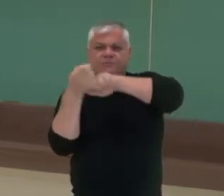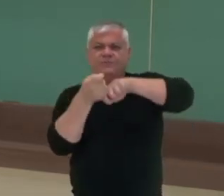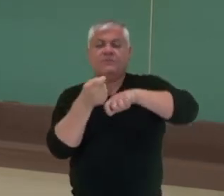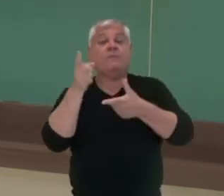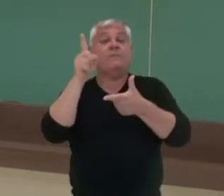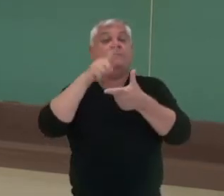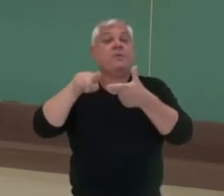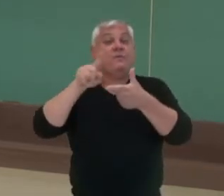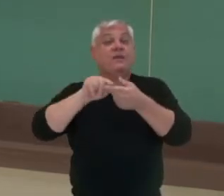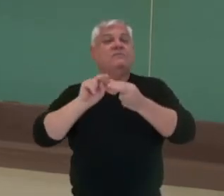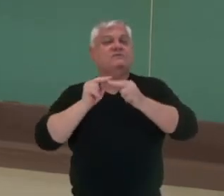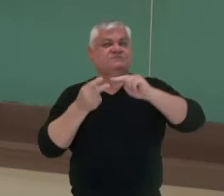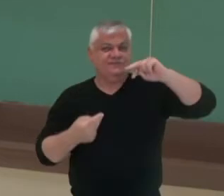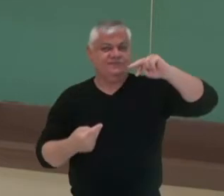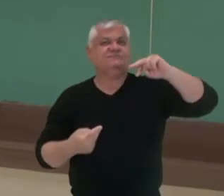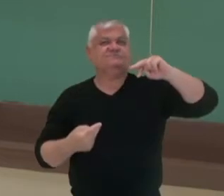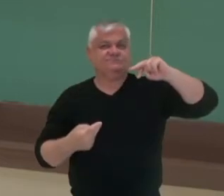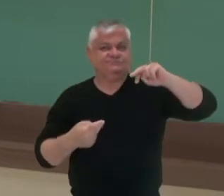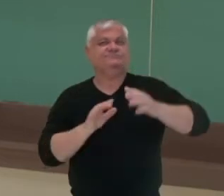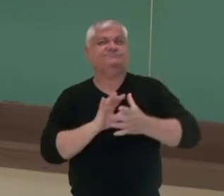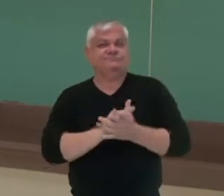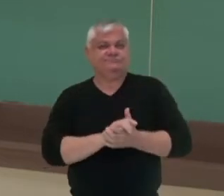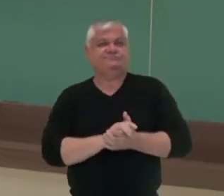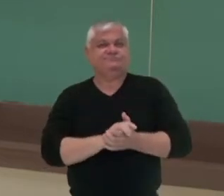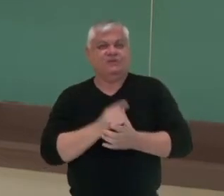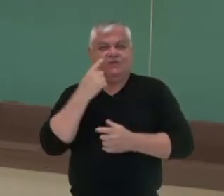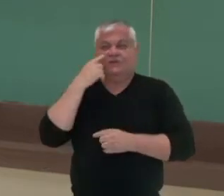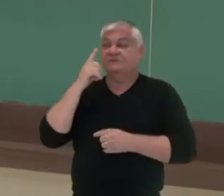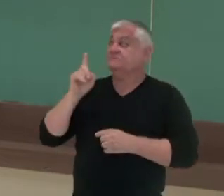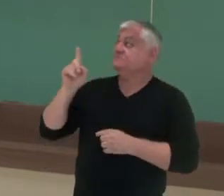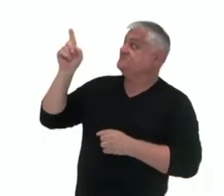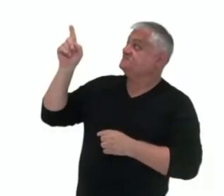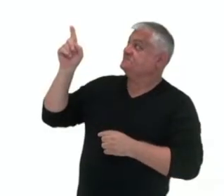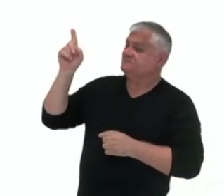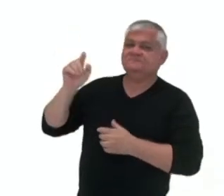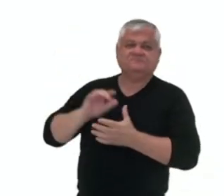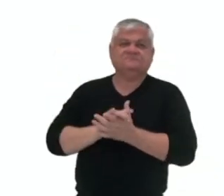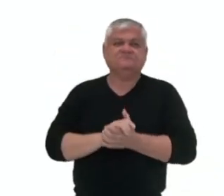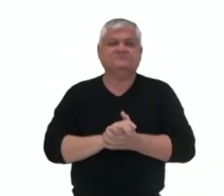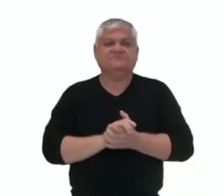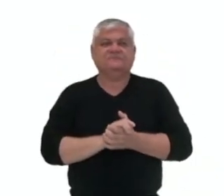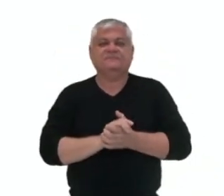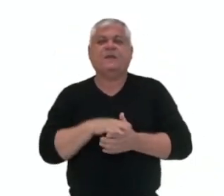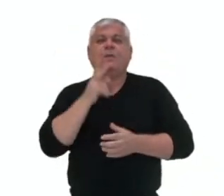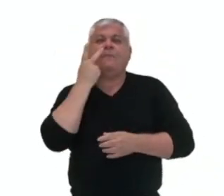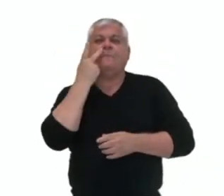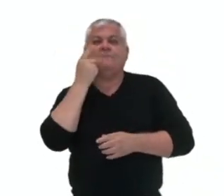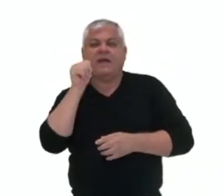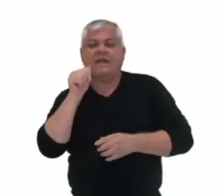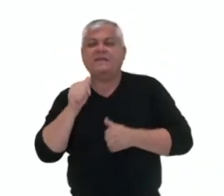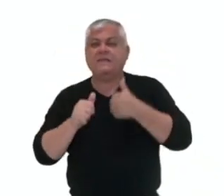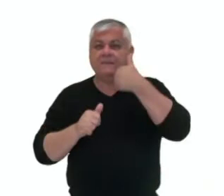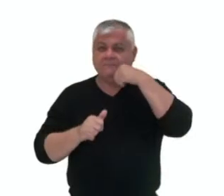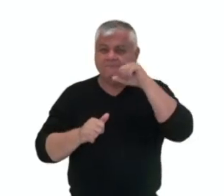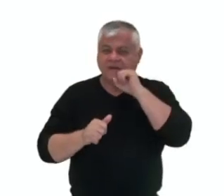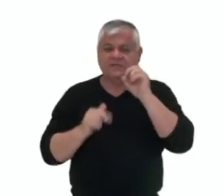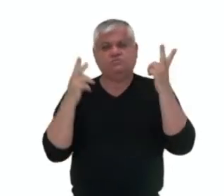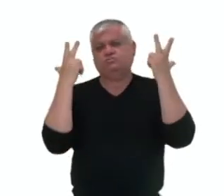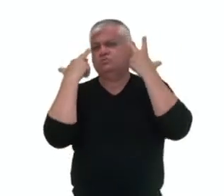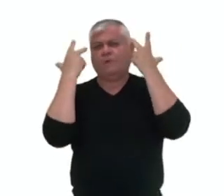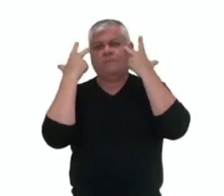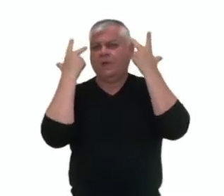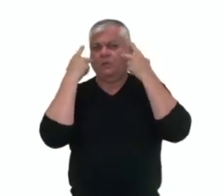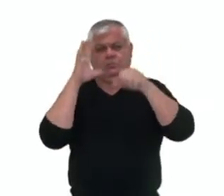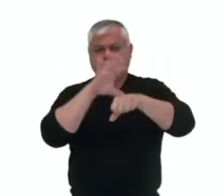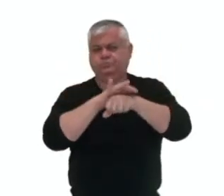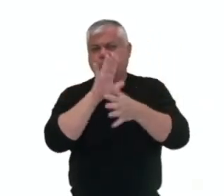genético, né? Olha, observe aqui na imagem. O pai e a mãe são normais, não têm essa doença, mas